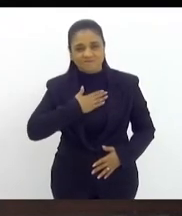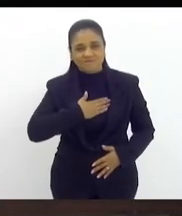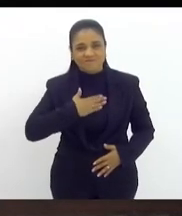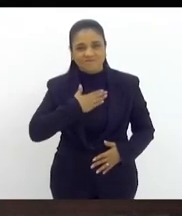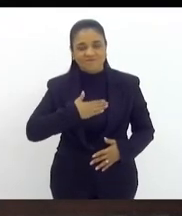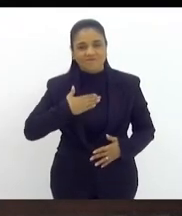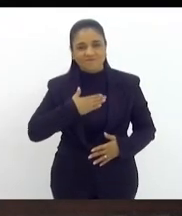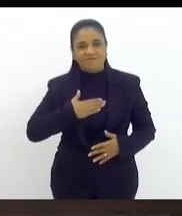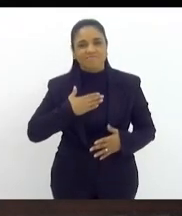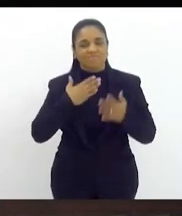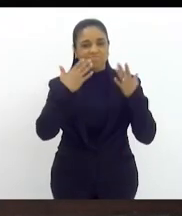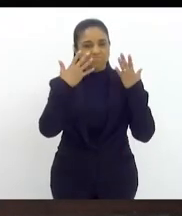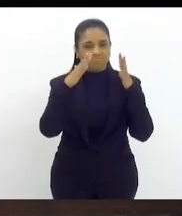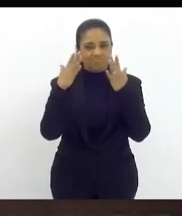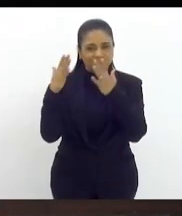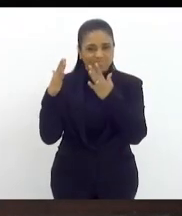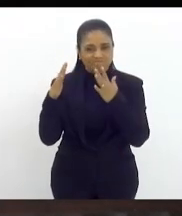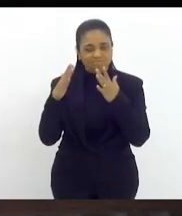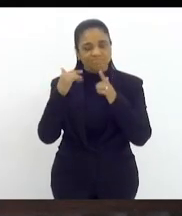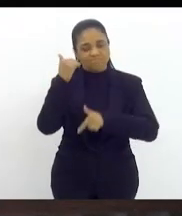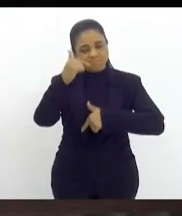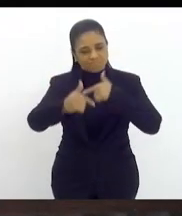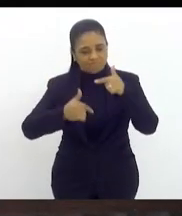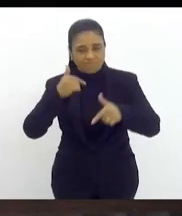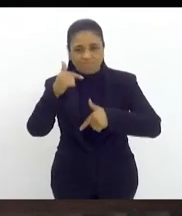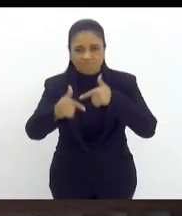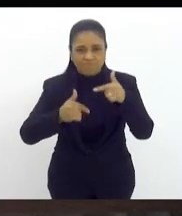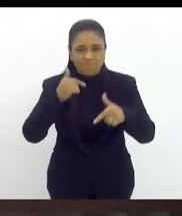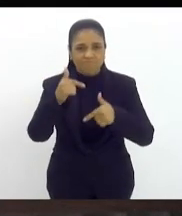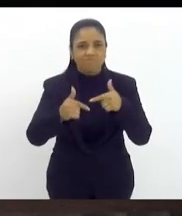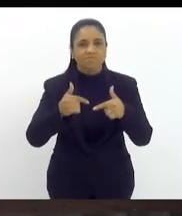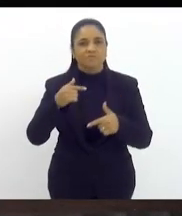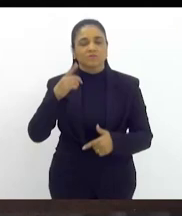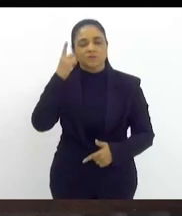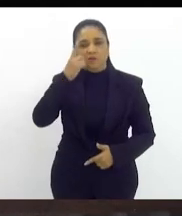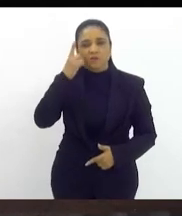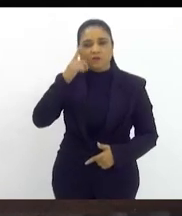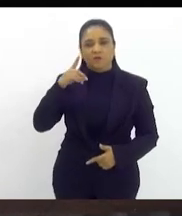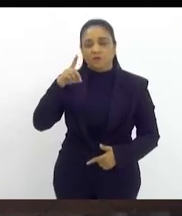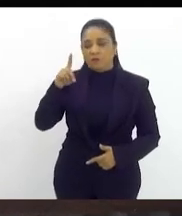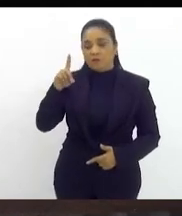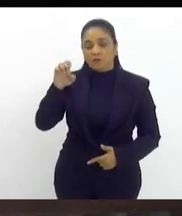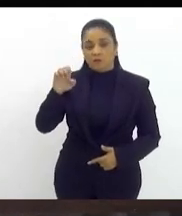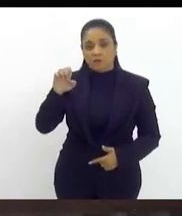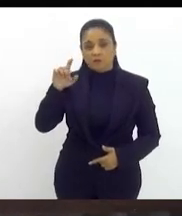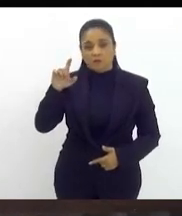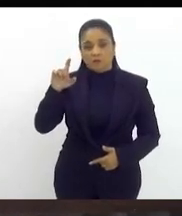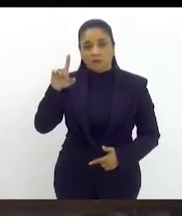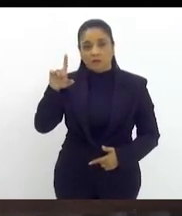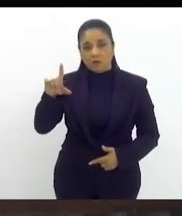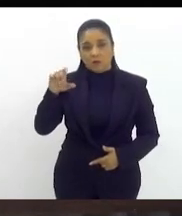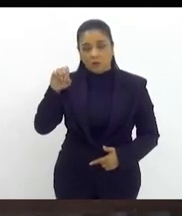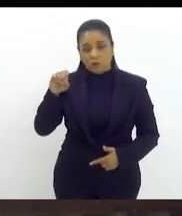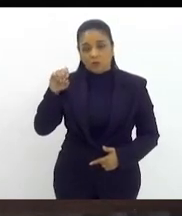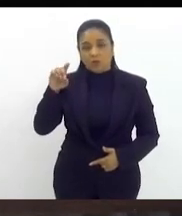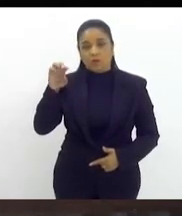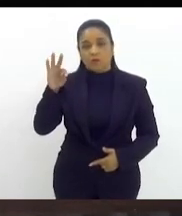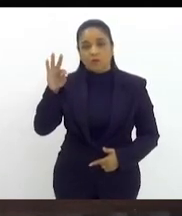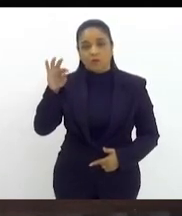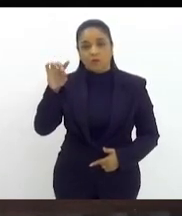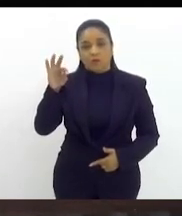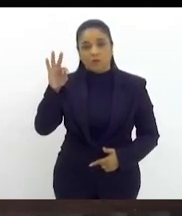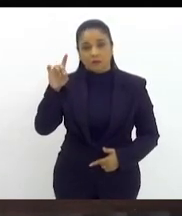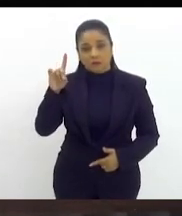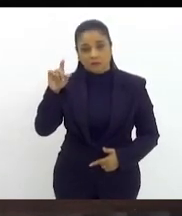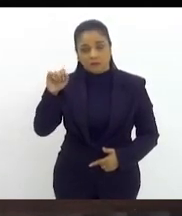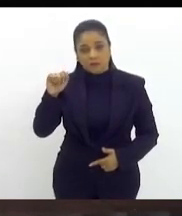a iniciativa do nobre deputado doutor Deodalto de propor essa criação de uma política